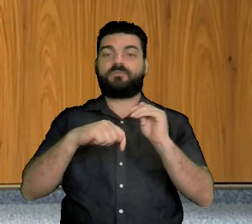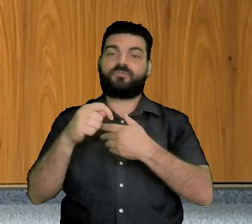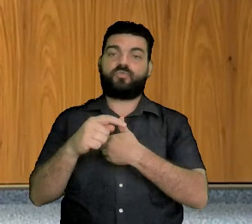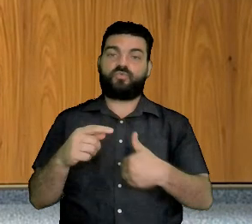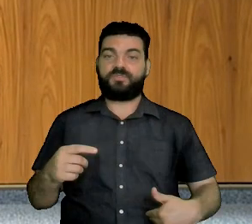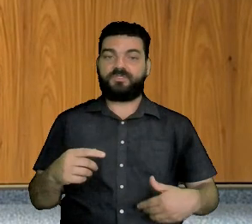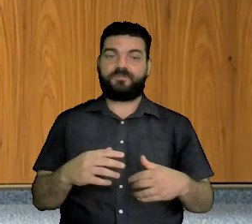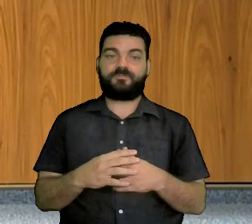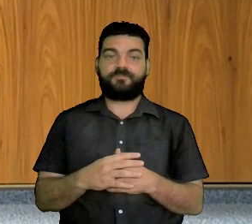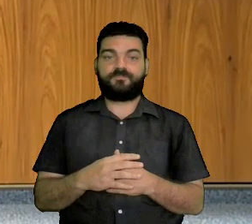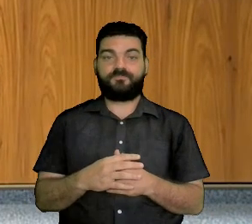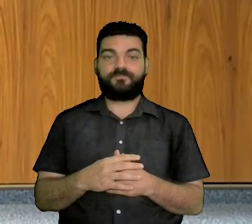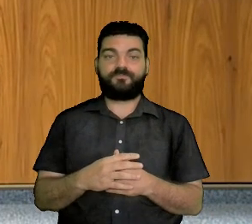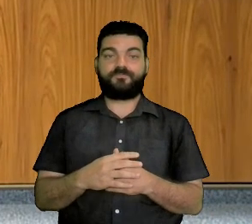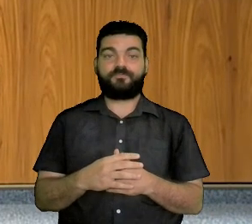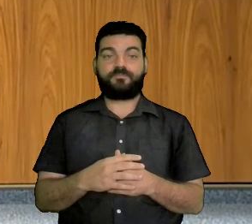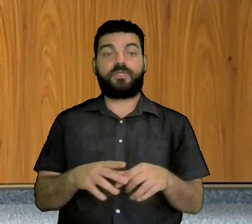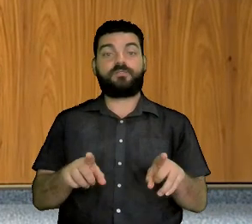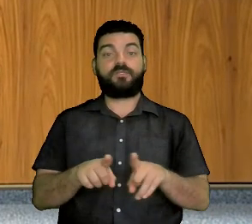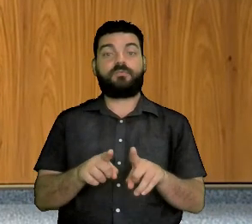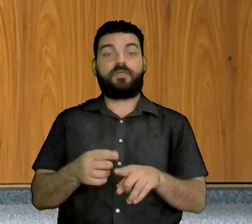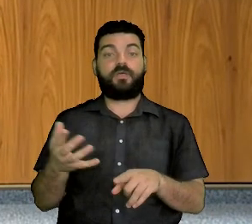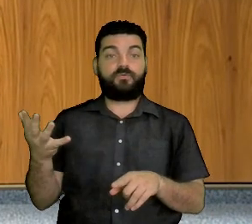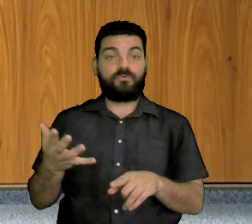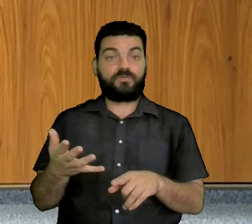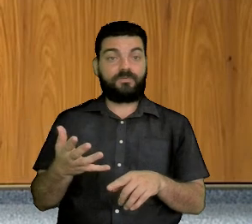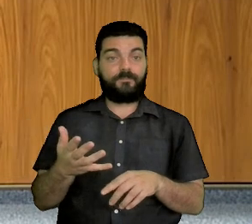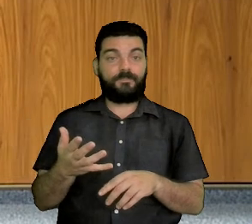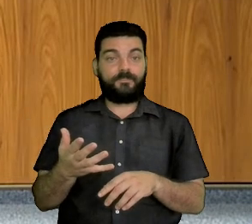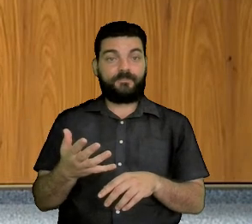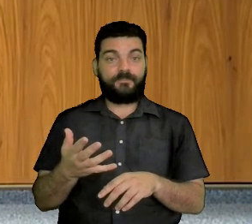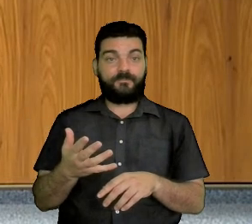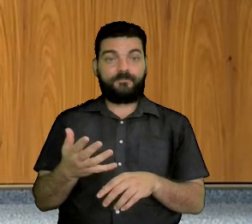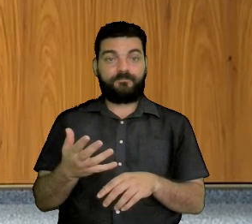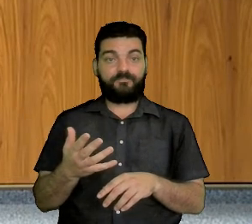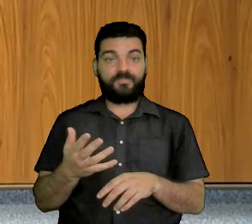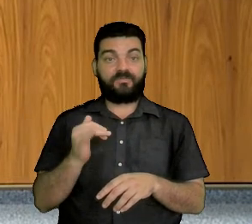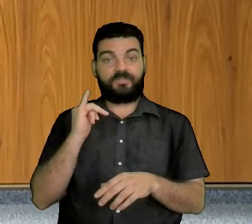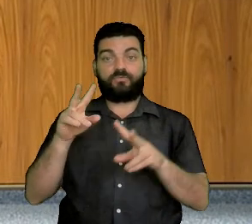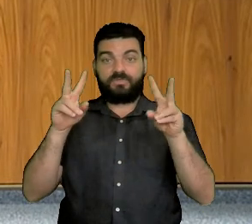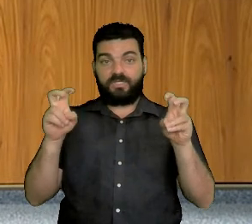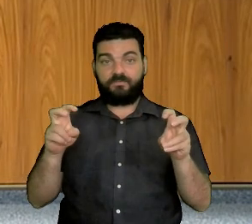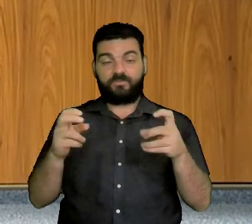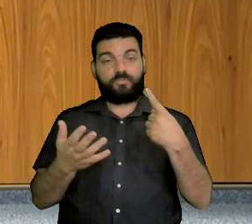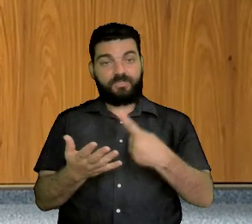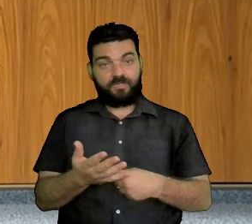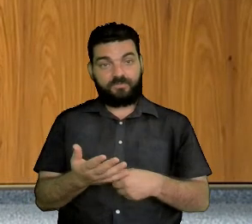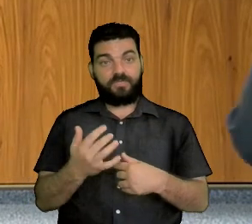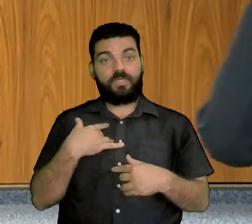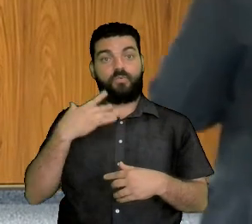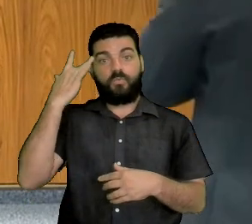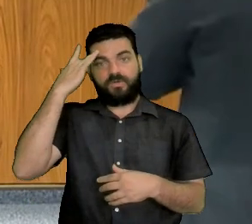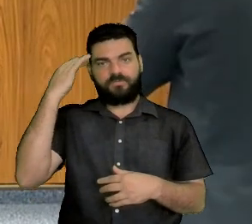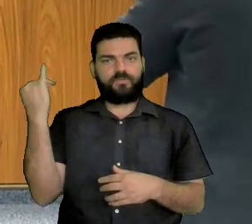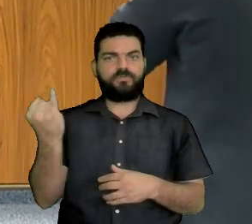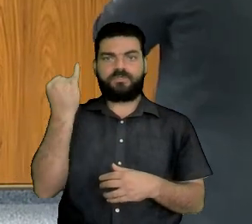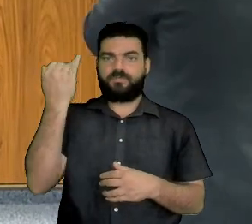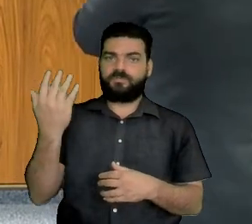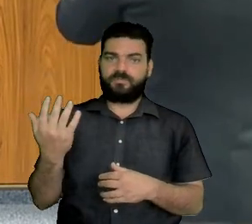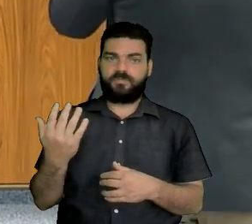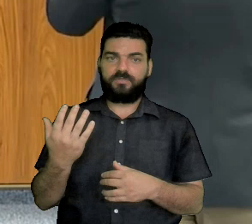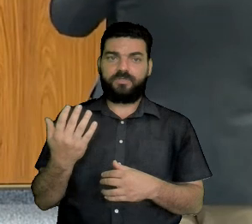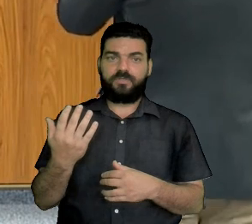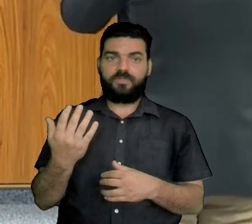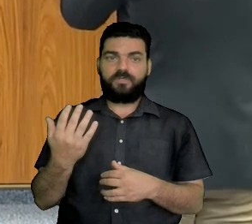pública. Aproveito a oportunidade para colocar um pouquinho o tema do acordo de leniência, que, para mim, é um tema